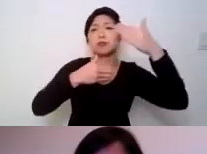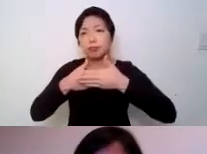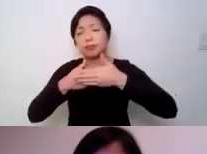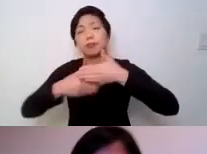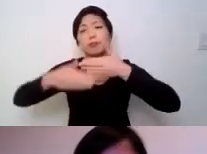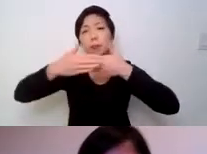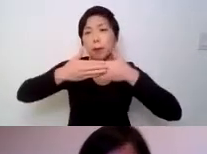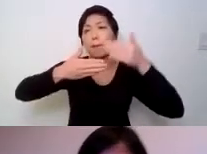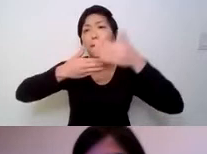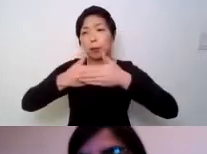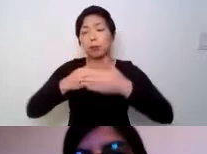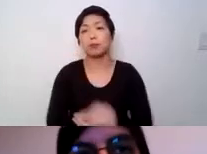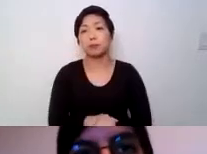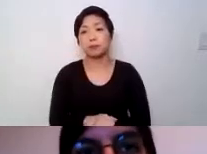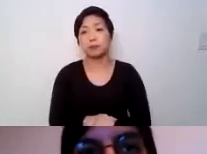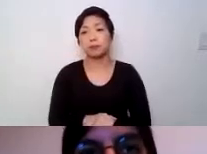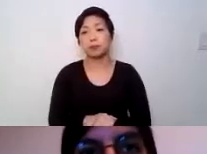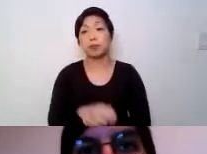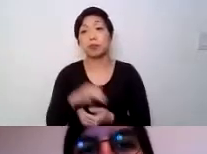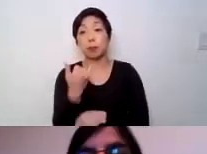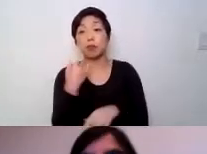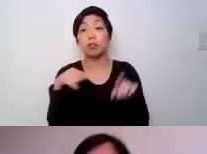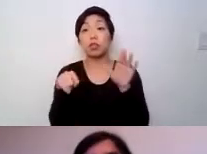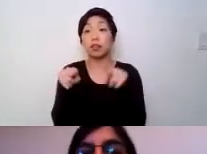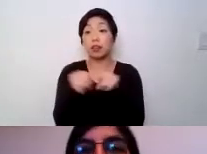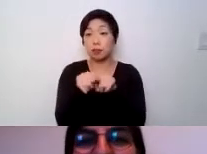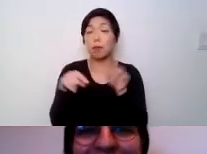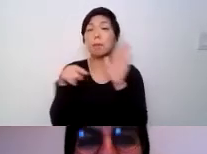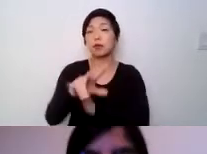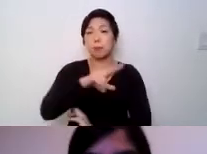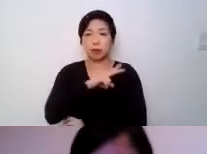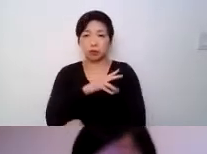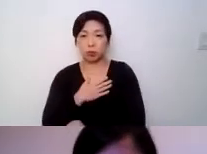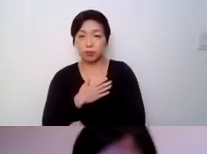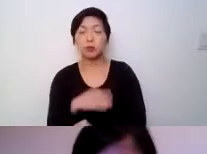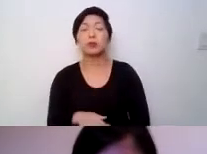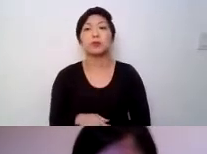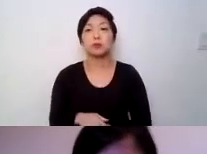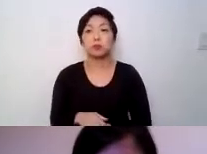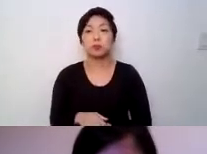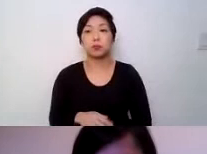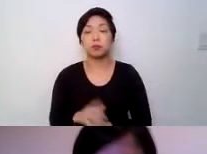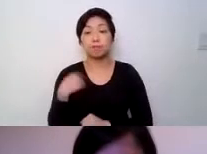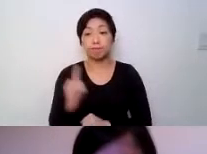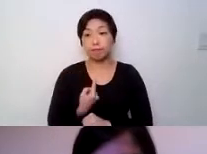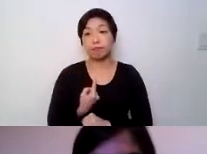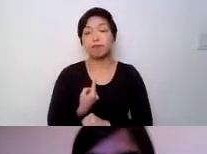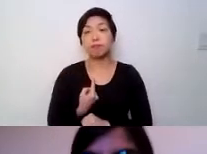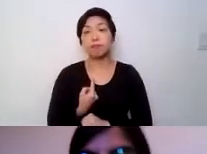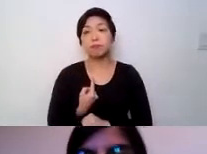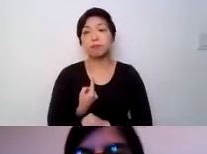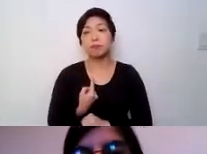e eu vou aproveitar a carona e fazer uma pergunta minha Bruna que a gente tem visto um